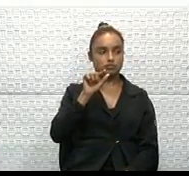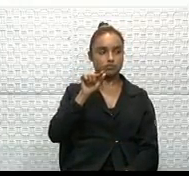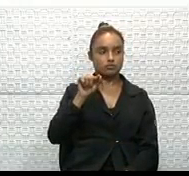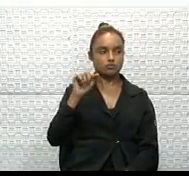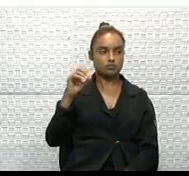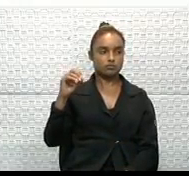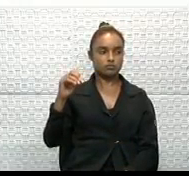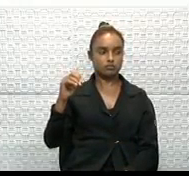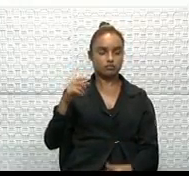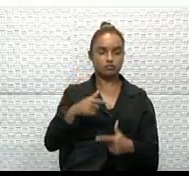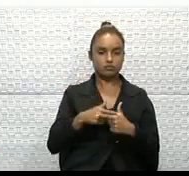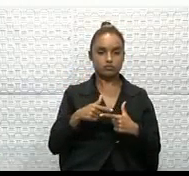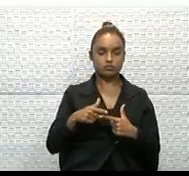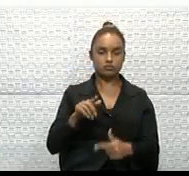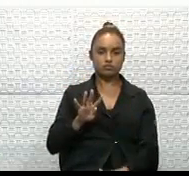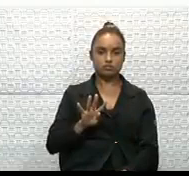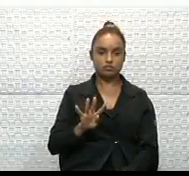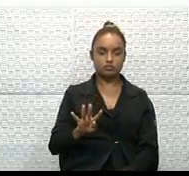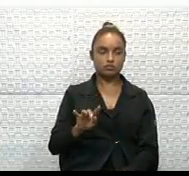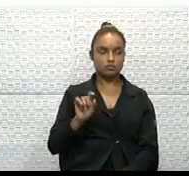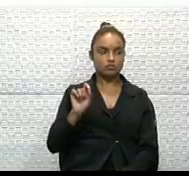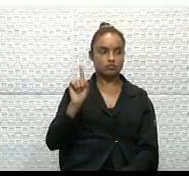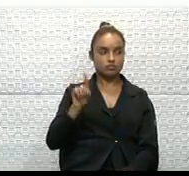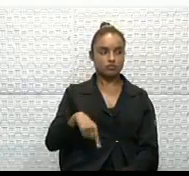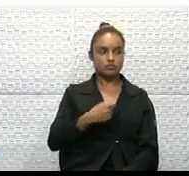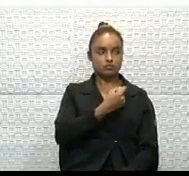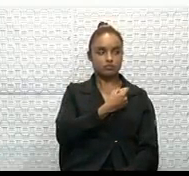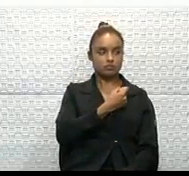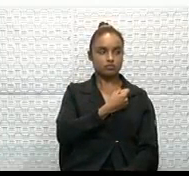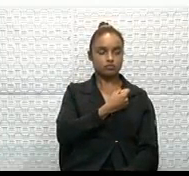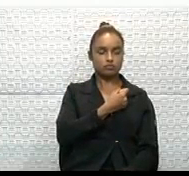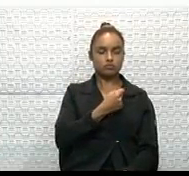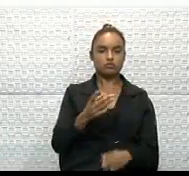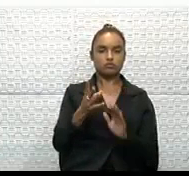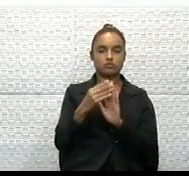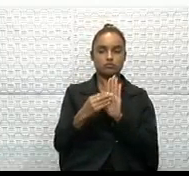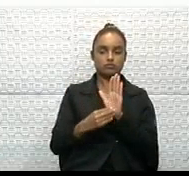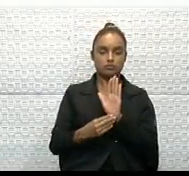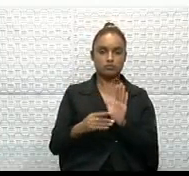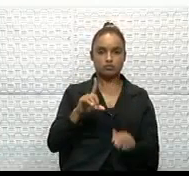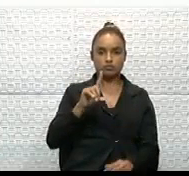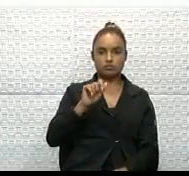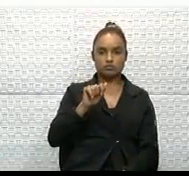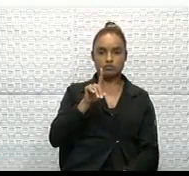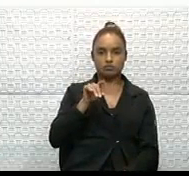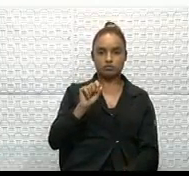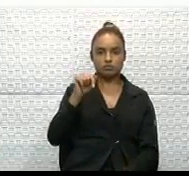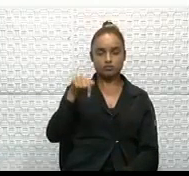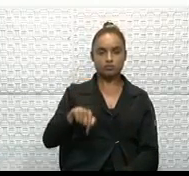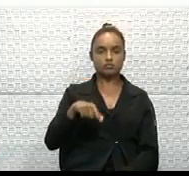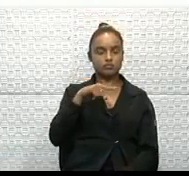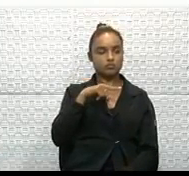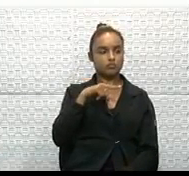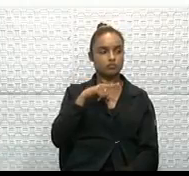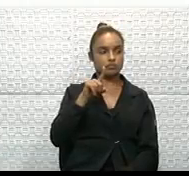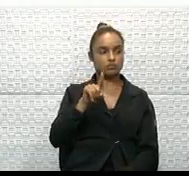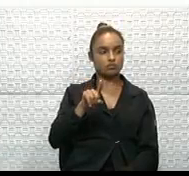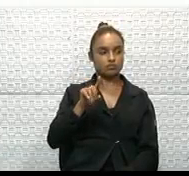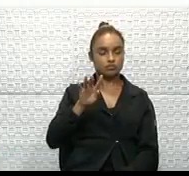570. Isso dividido por 4, que é o número de dados que nós temos, obtemos o